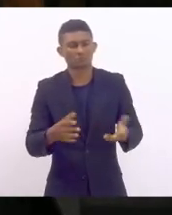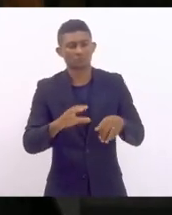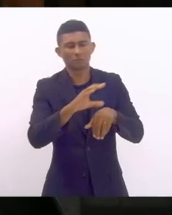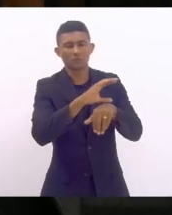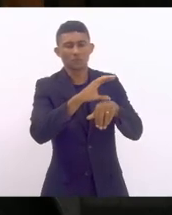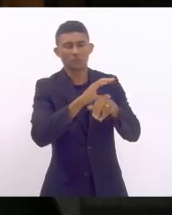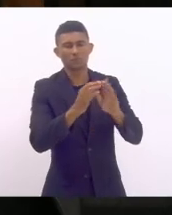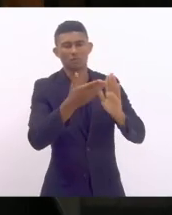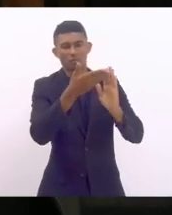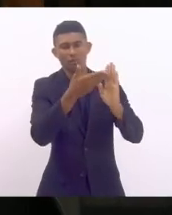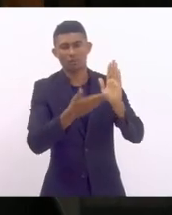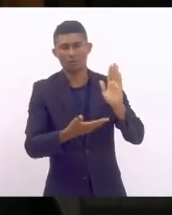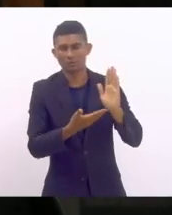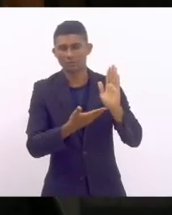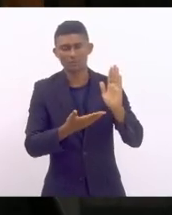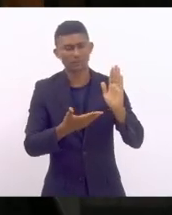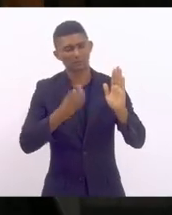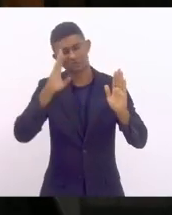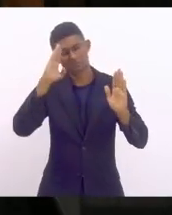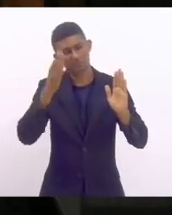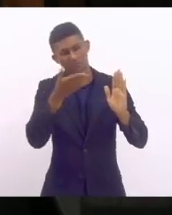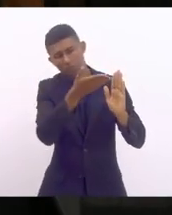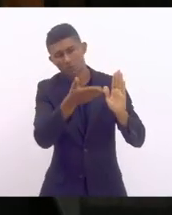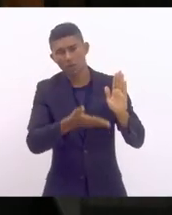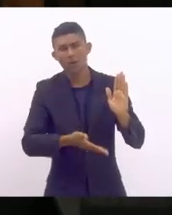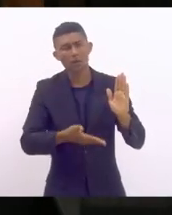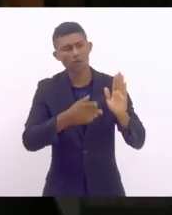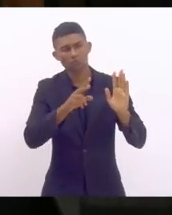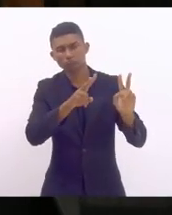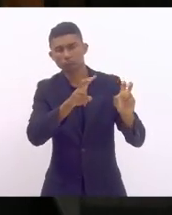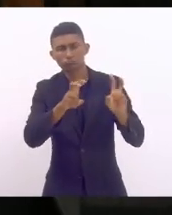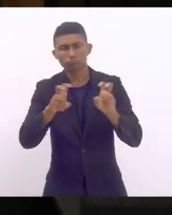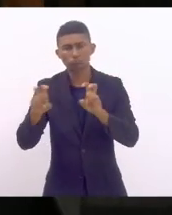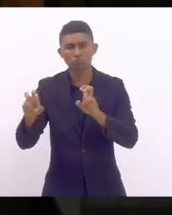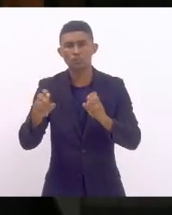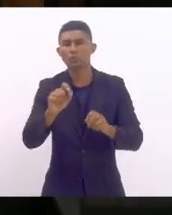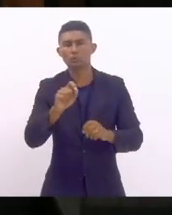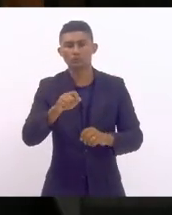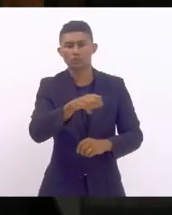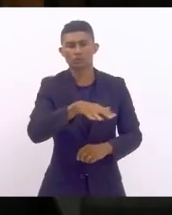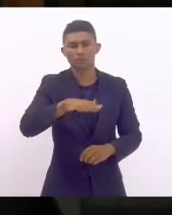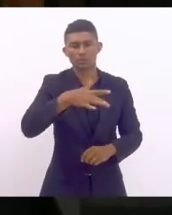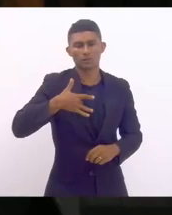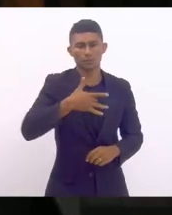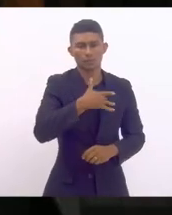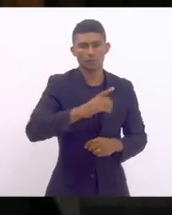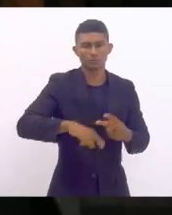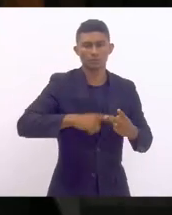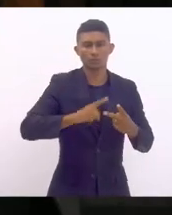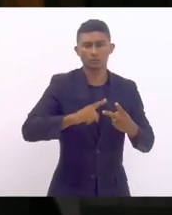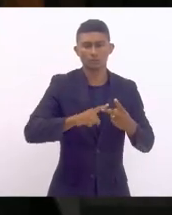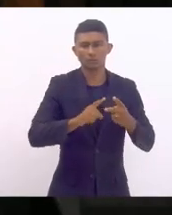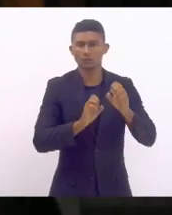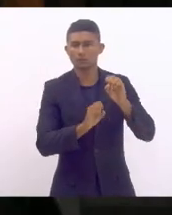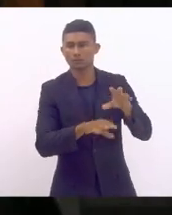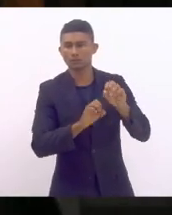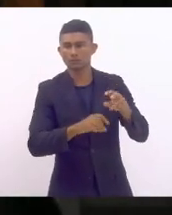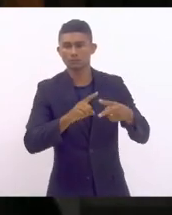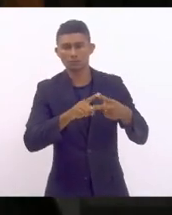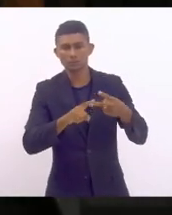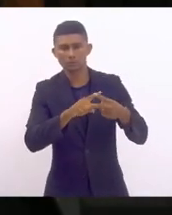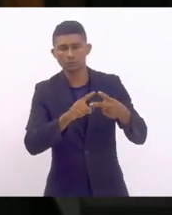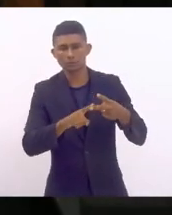as questões mais importantes que são ligadas à saúde educação educação e saúde a saúde